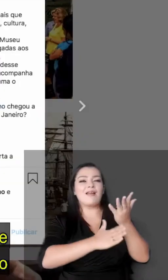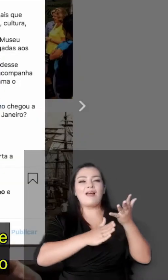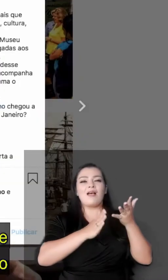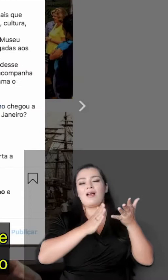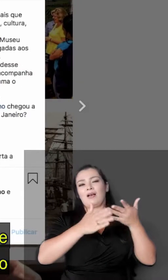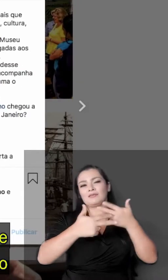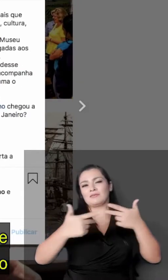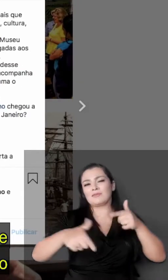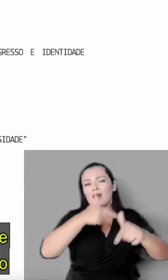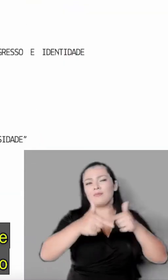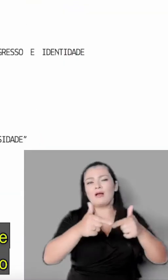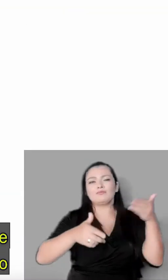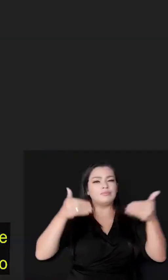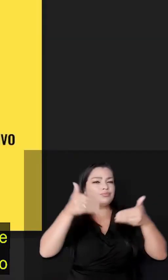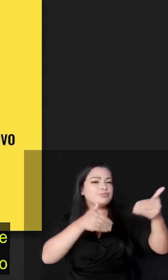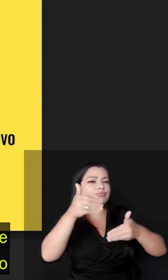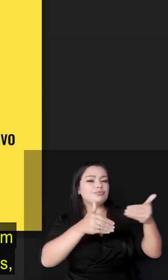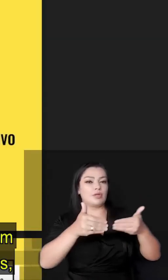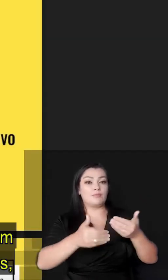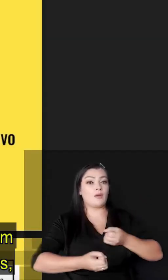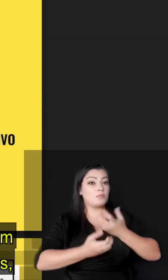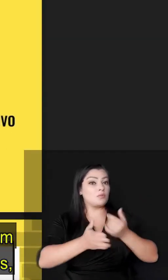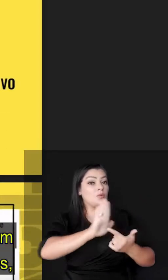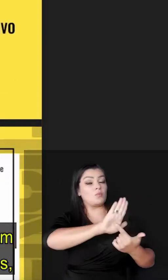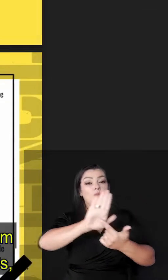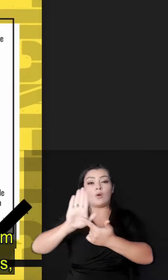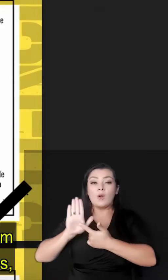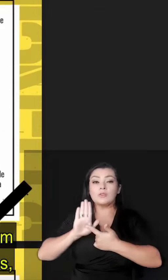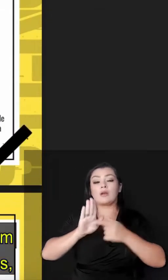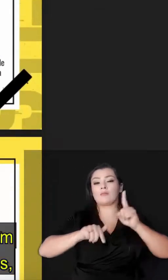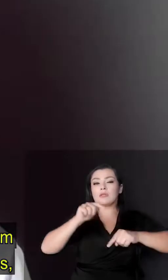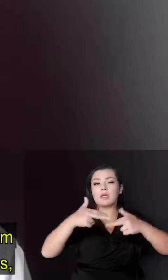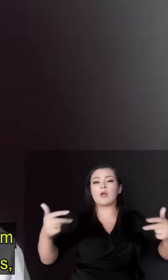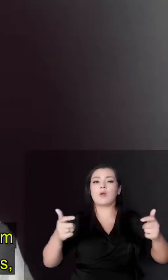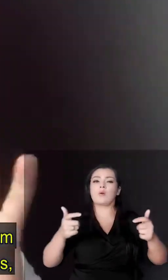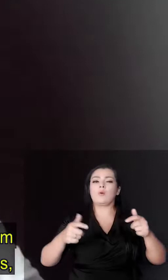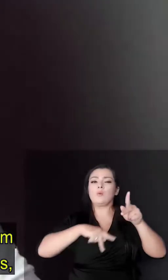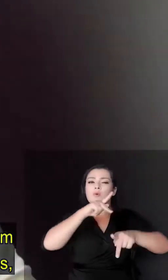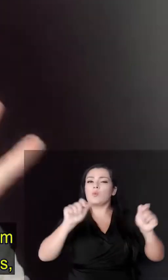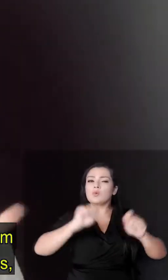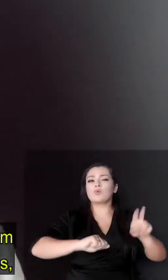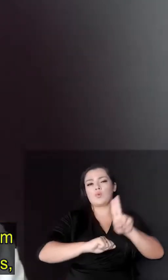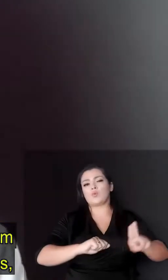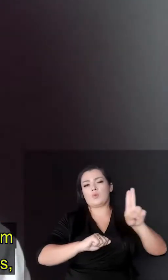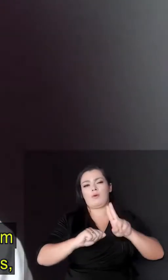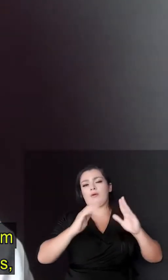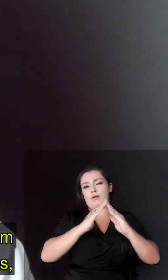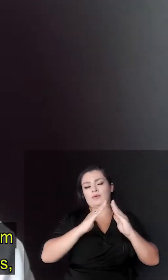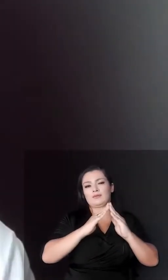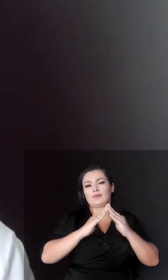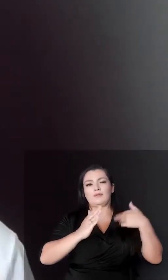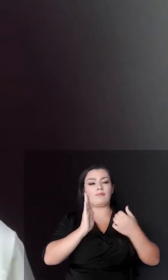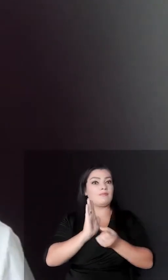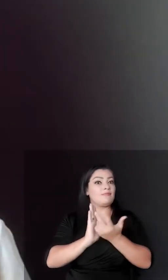contato com esse público, disponibilização de material que o público também pudesse usar em casa, né? E daí surgiu um mundo de